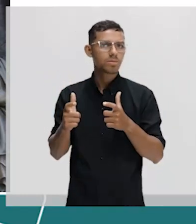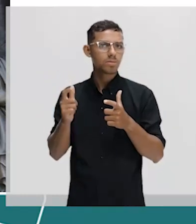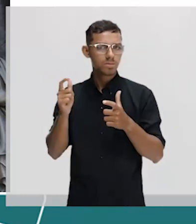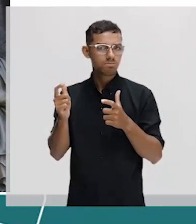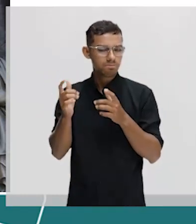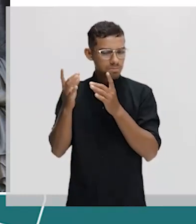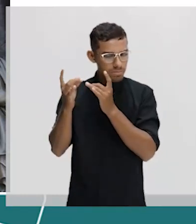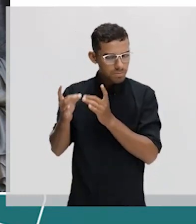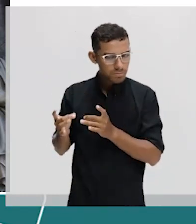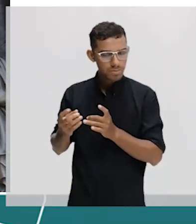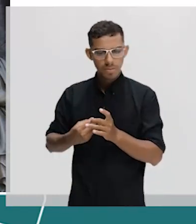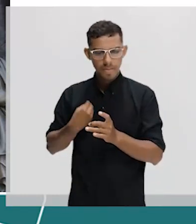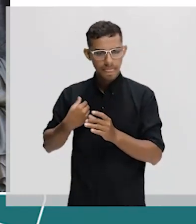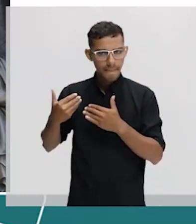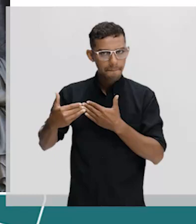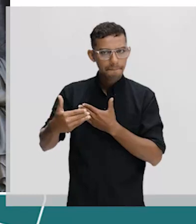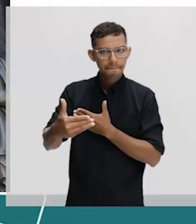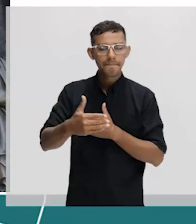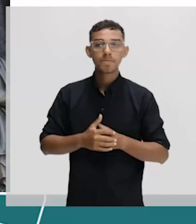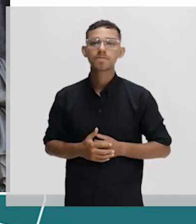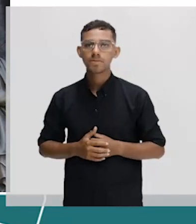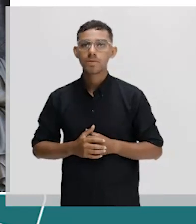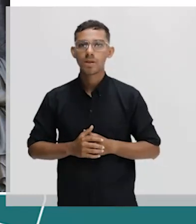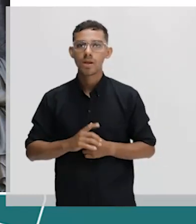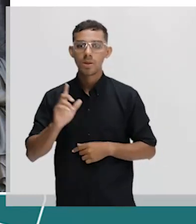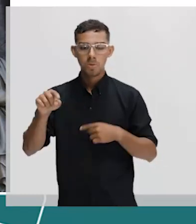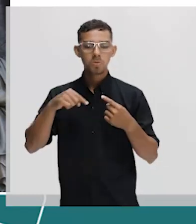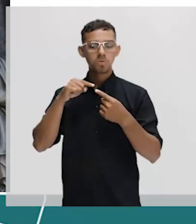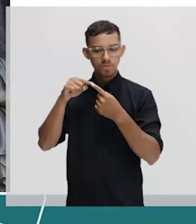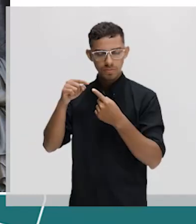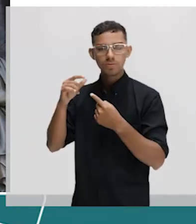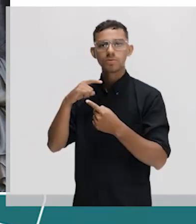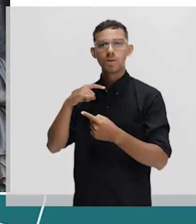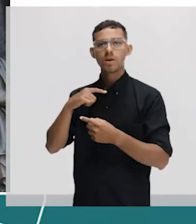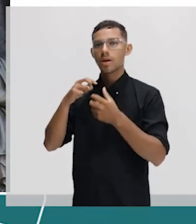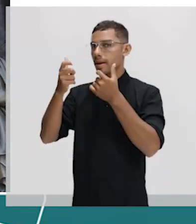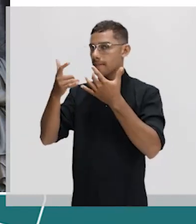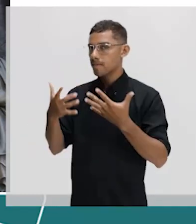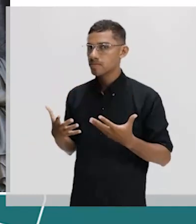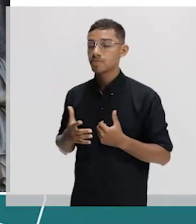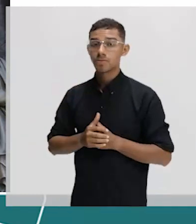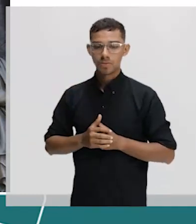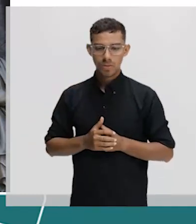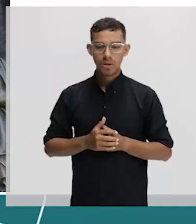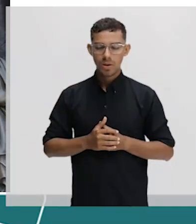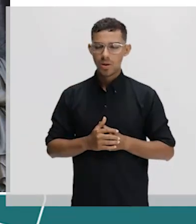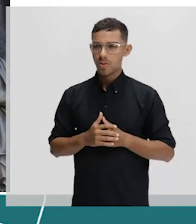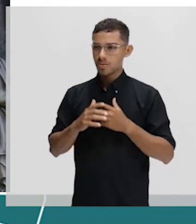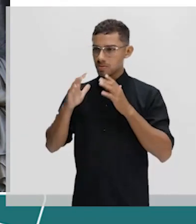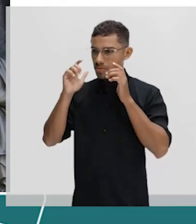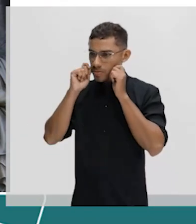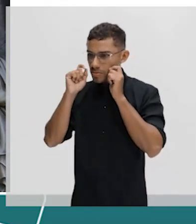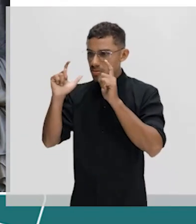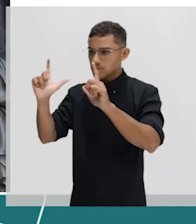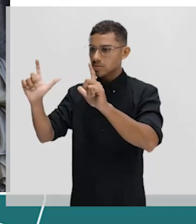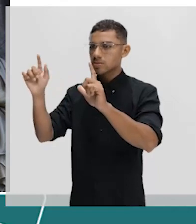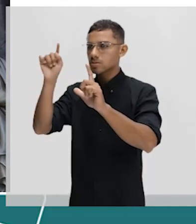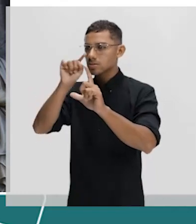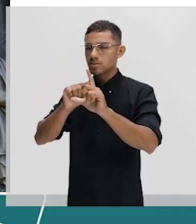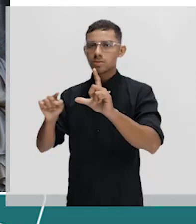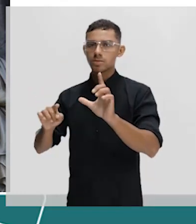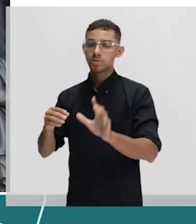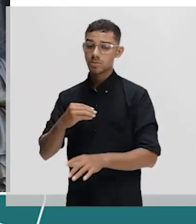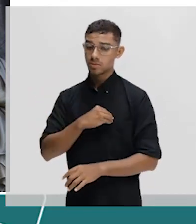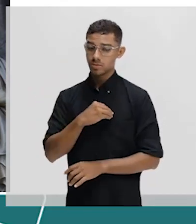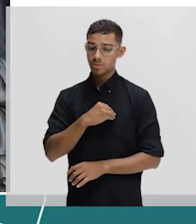elas sobreviveram, porque a maior parte foi destruída, em função daquilo que eu falei. Né? O processo de adoração de imagens realistas era considerado